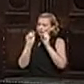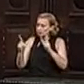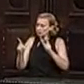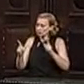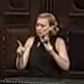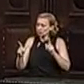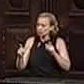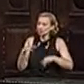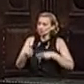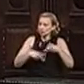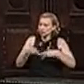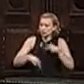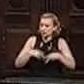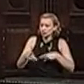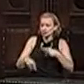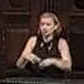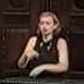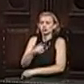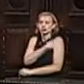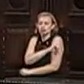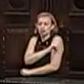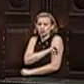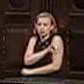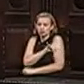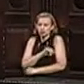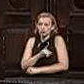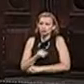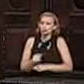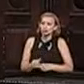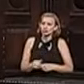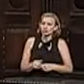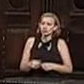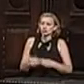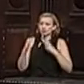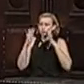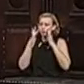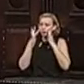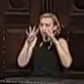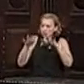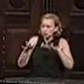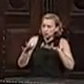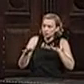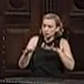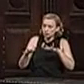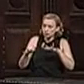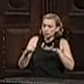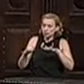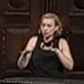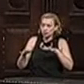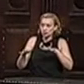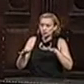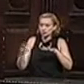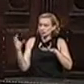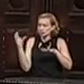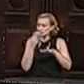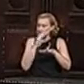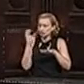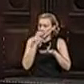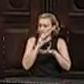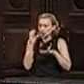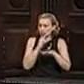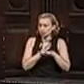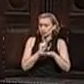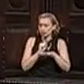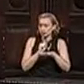carioca, os 6,5 milhões de habitantes dessa cidade, estejamos atentos e façamos o alerta construtivo e